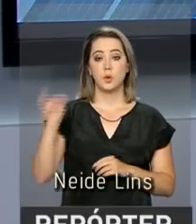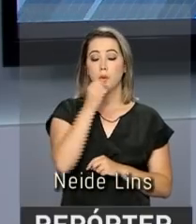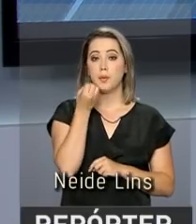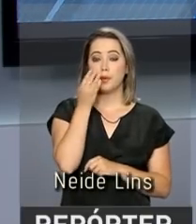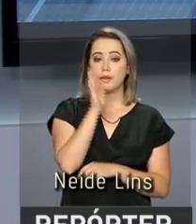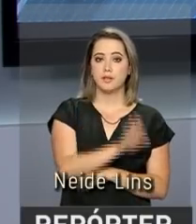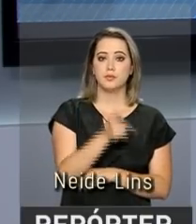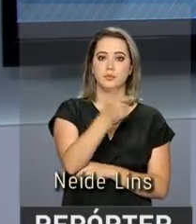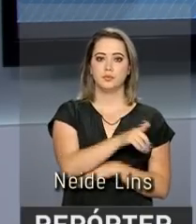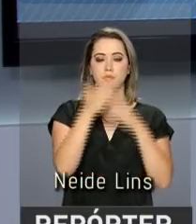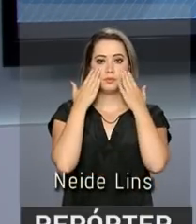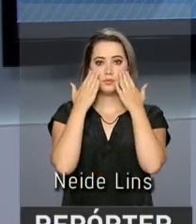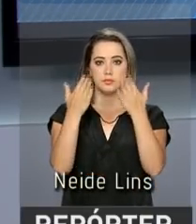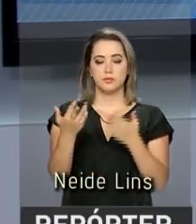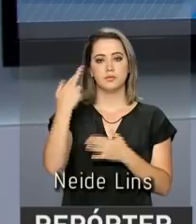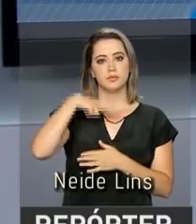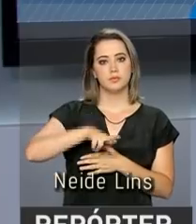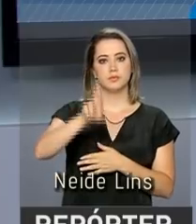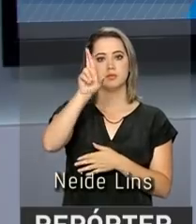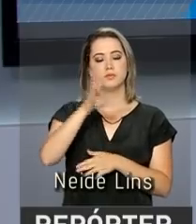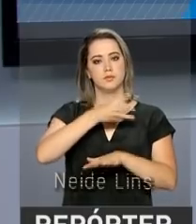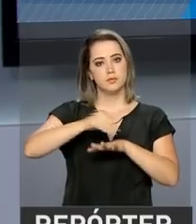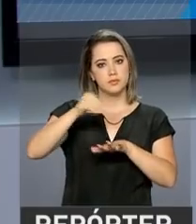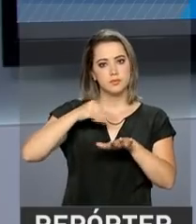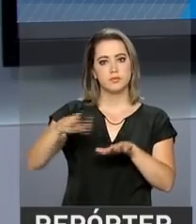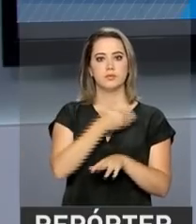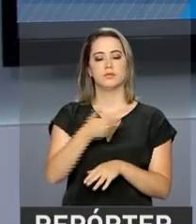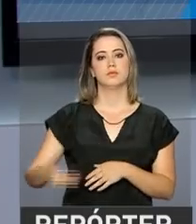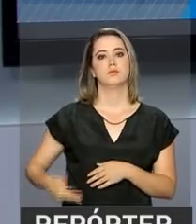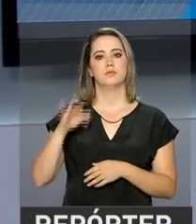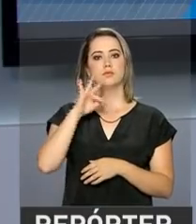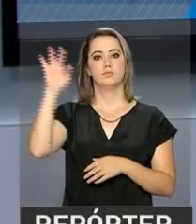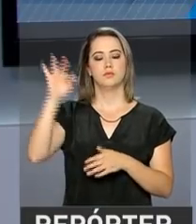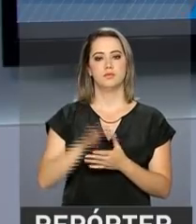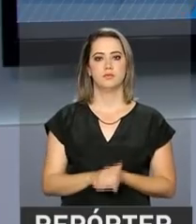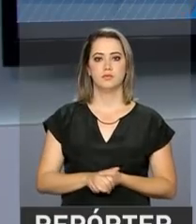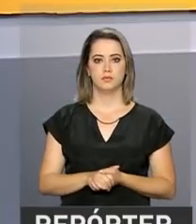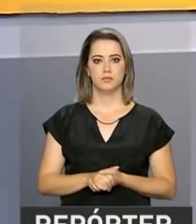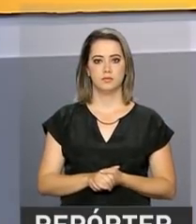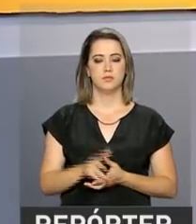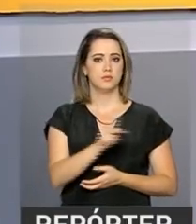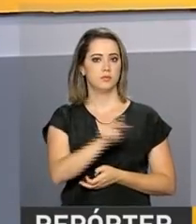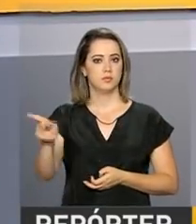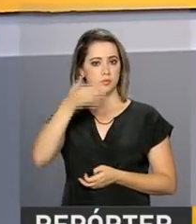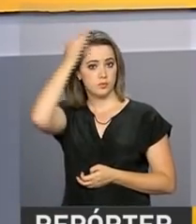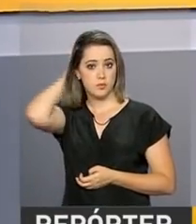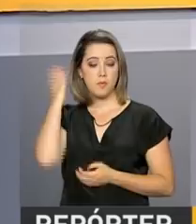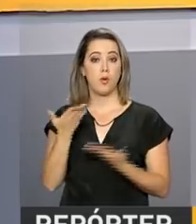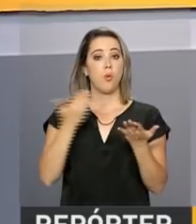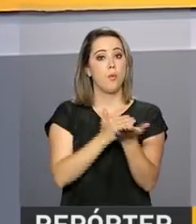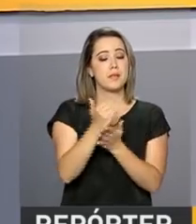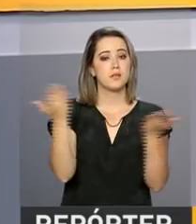Olá, boa tarde. Estamos de volta com mais uma edição do Repórter NBR e as notícias do governo federal. O presidente Michel